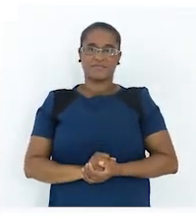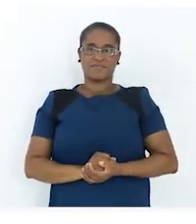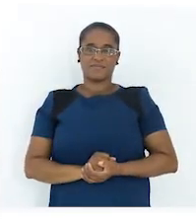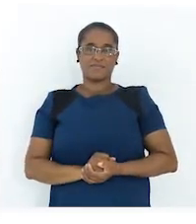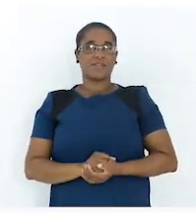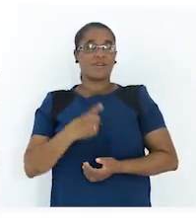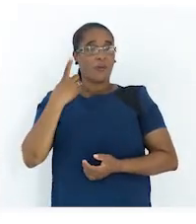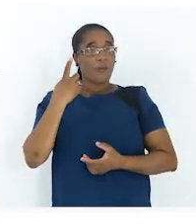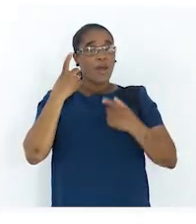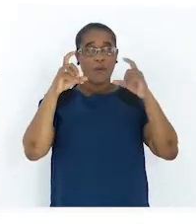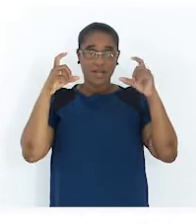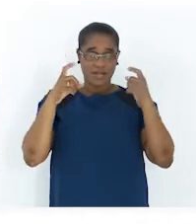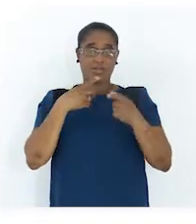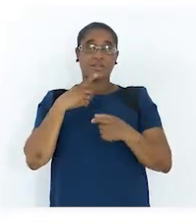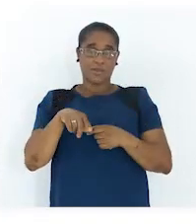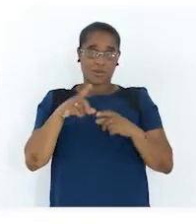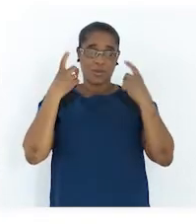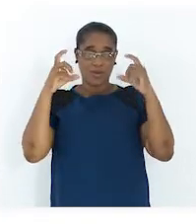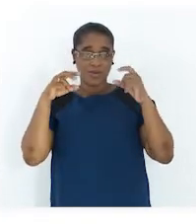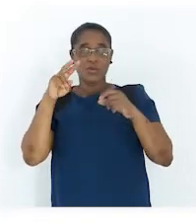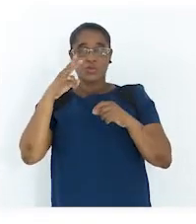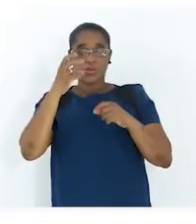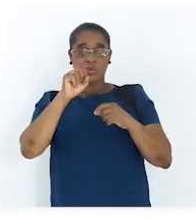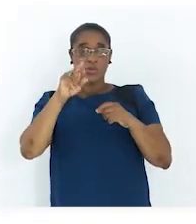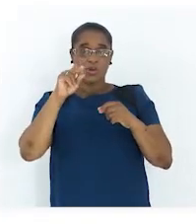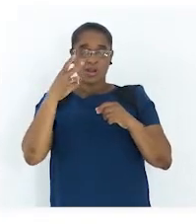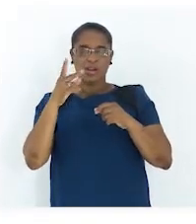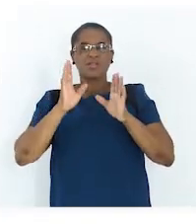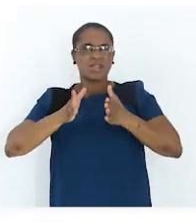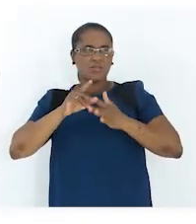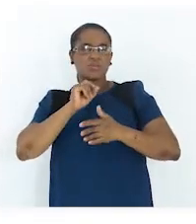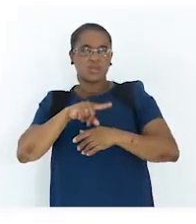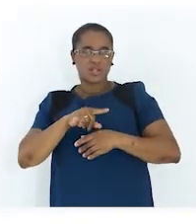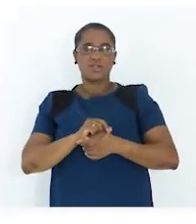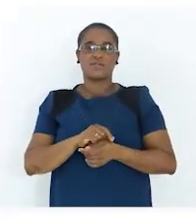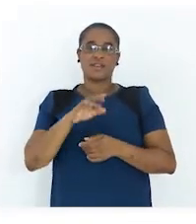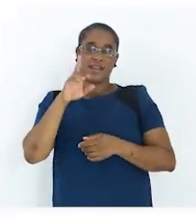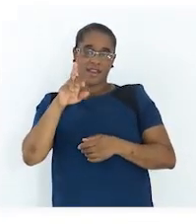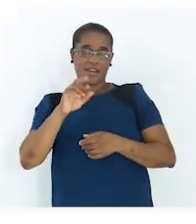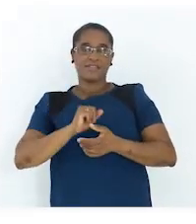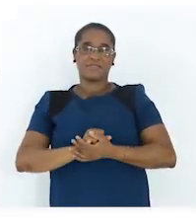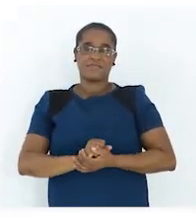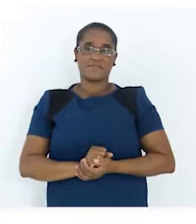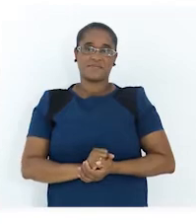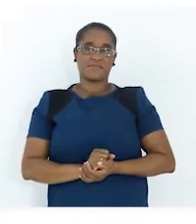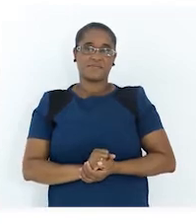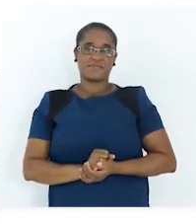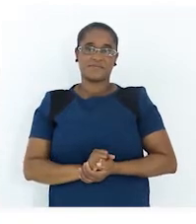Uma equação do segundo grau a uma incógnita é sempre possível em R.